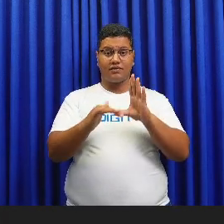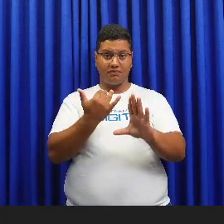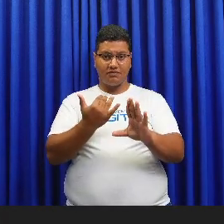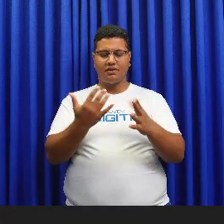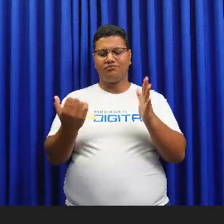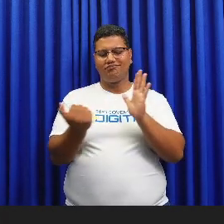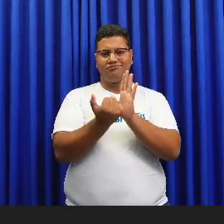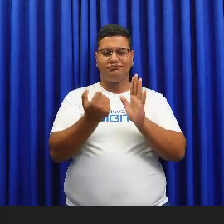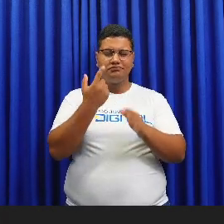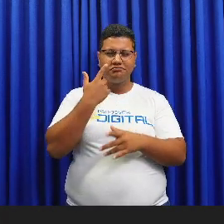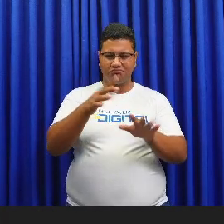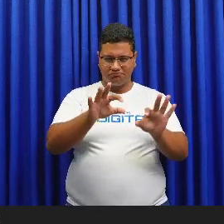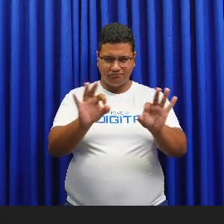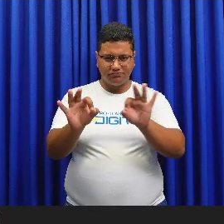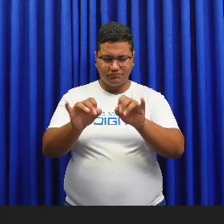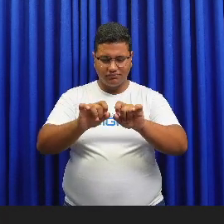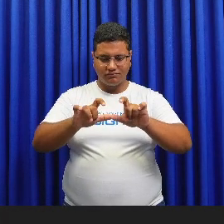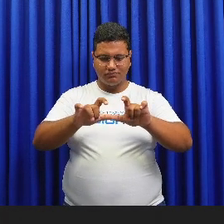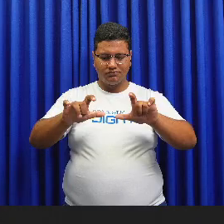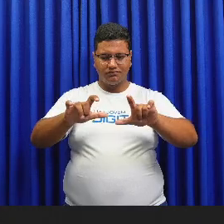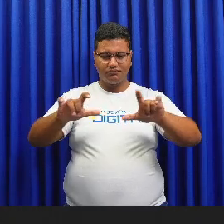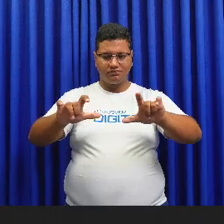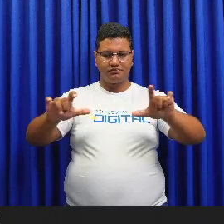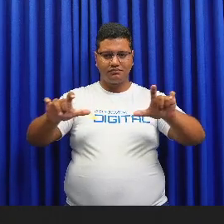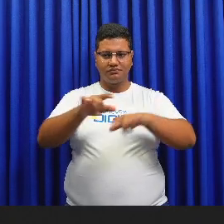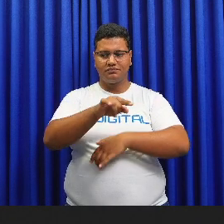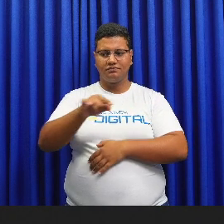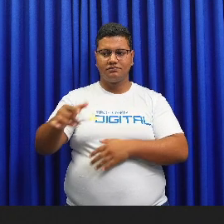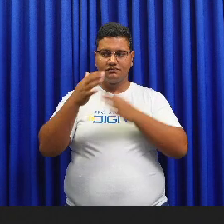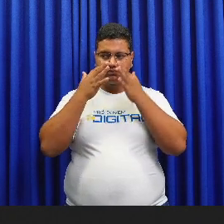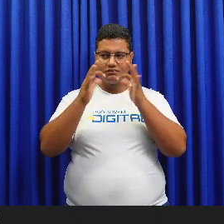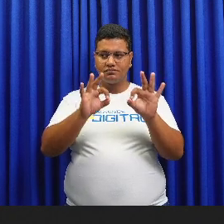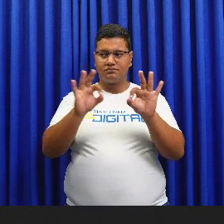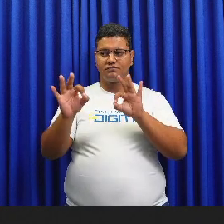Vocês estão conseguindo enxergar? Vou aumentar aqui a tela para vocês.